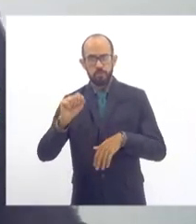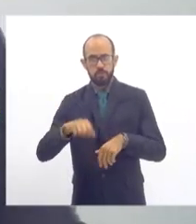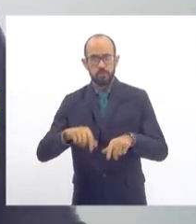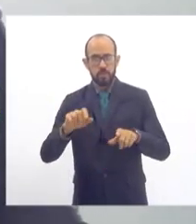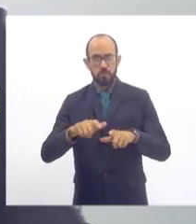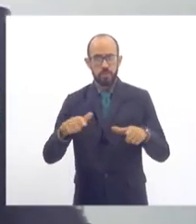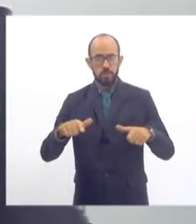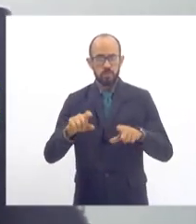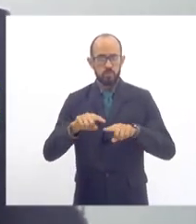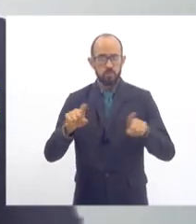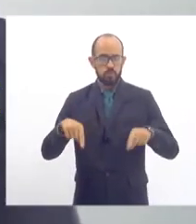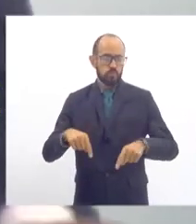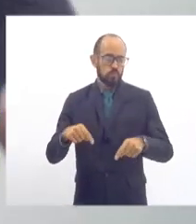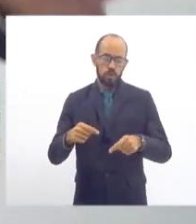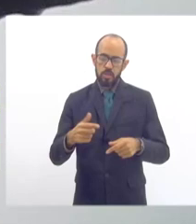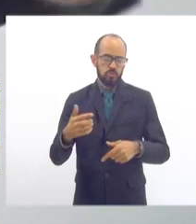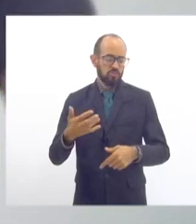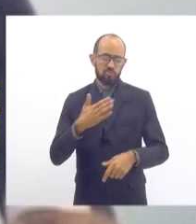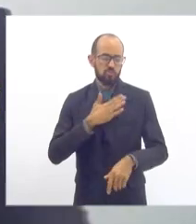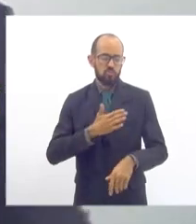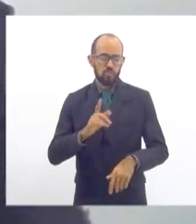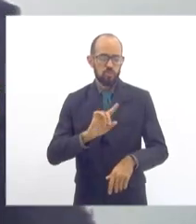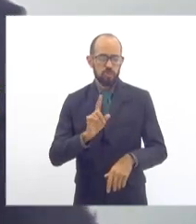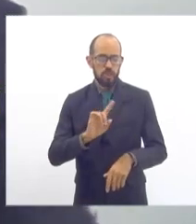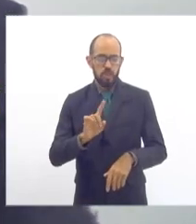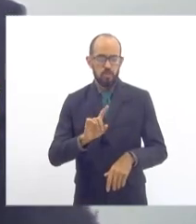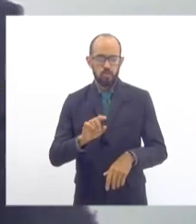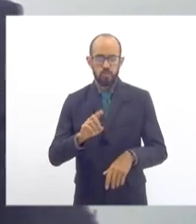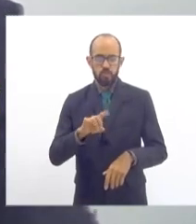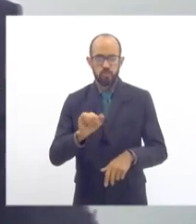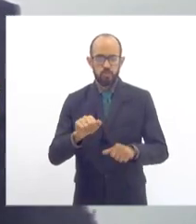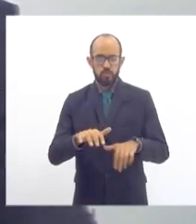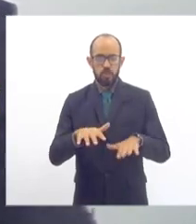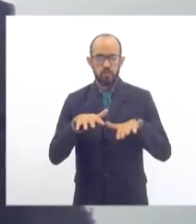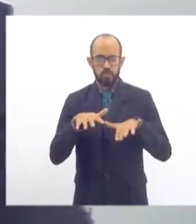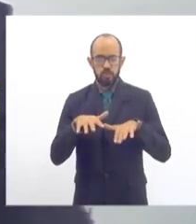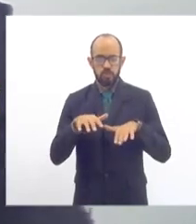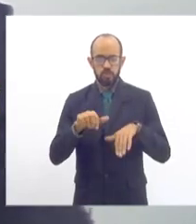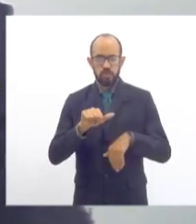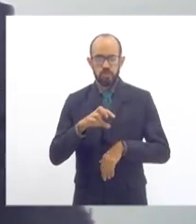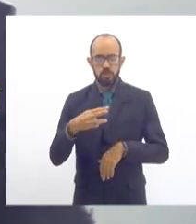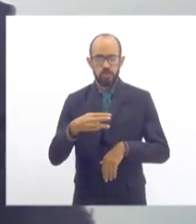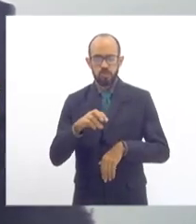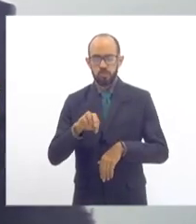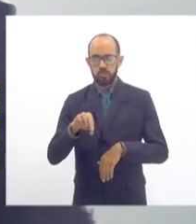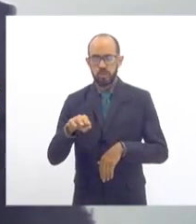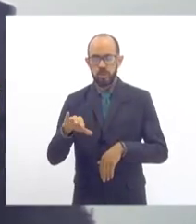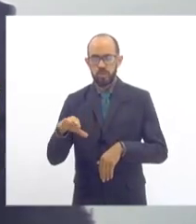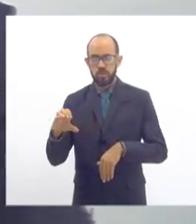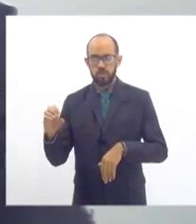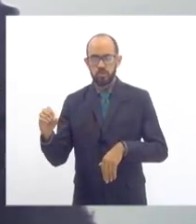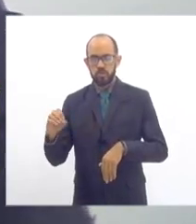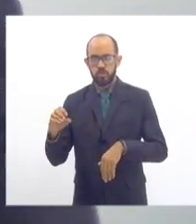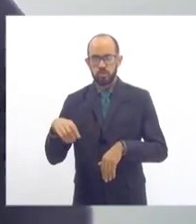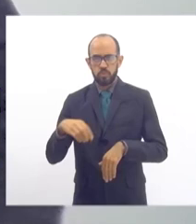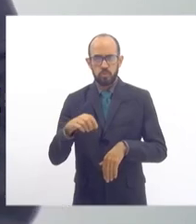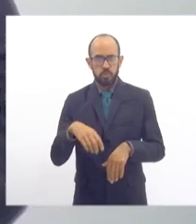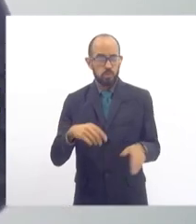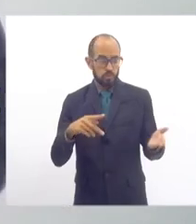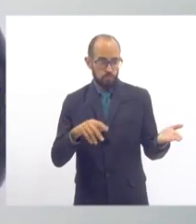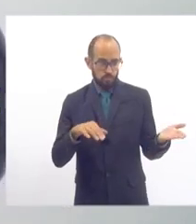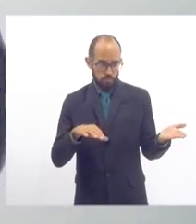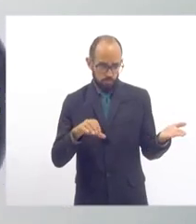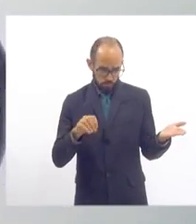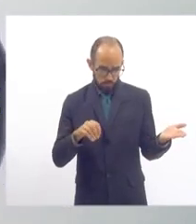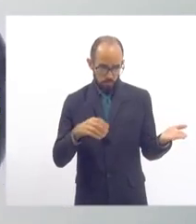gente não avançou com isso. No dia da audiência, do dia 13 de março, que o Pablo menciona, esse é um